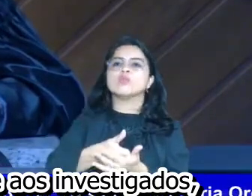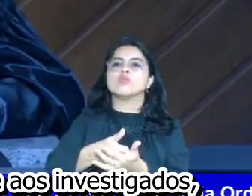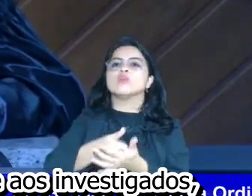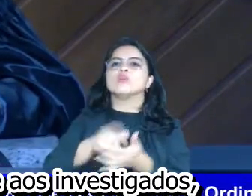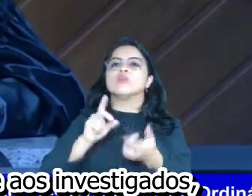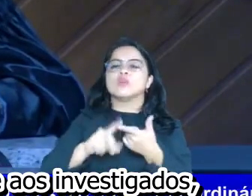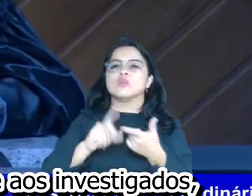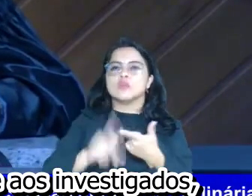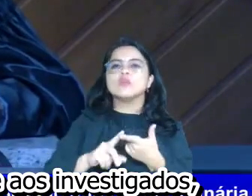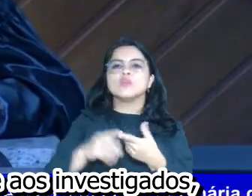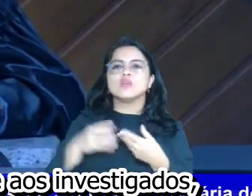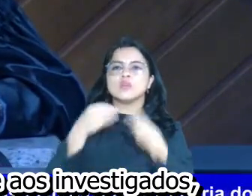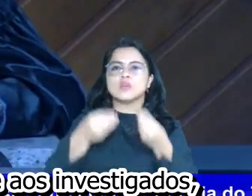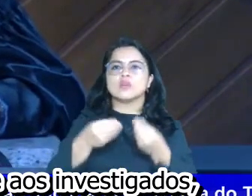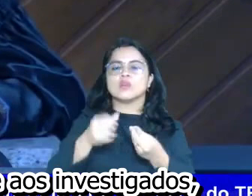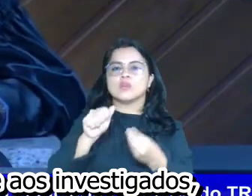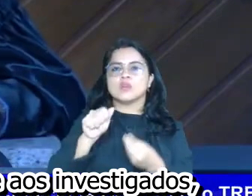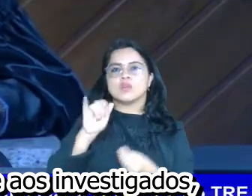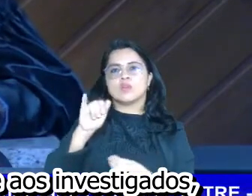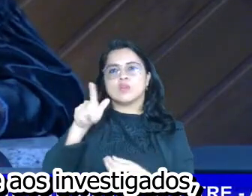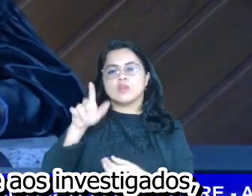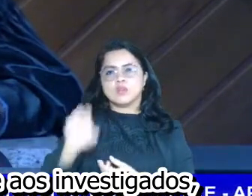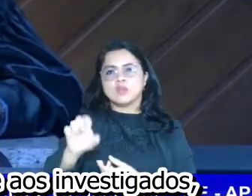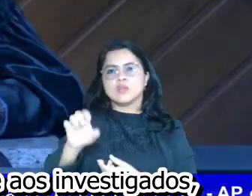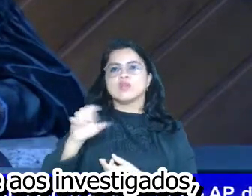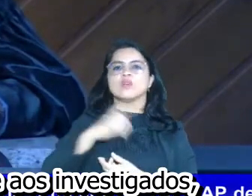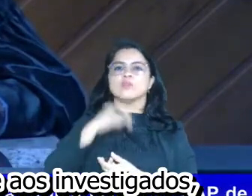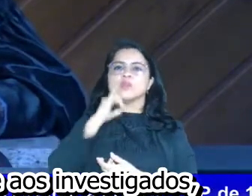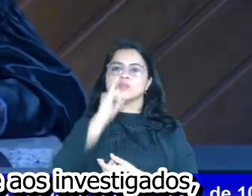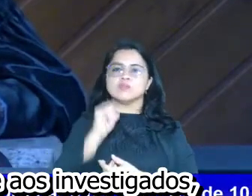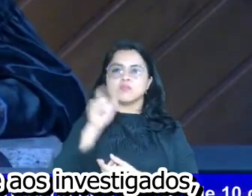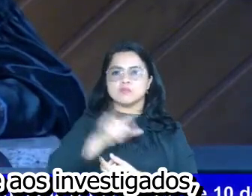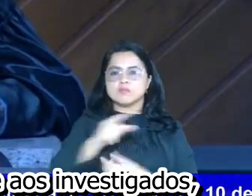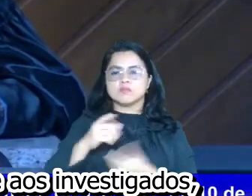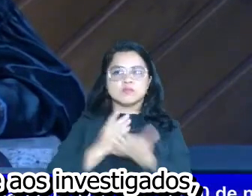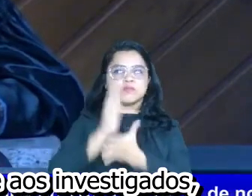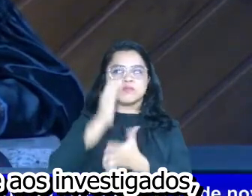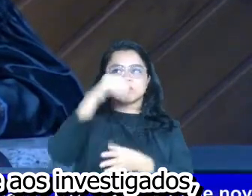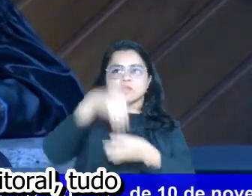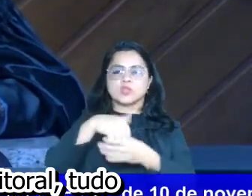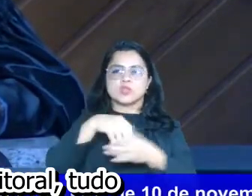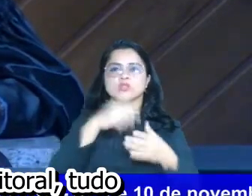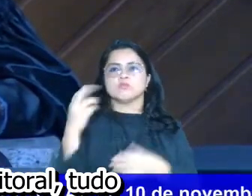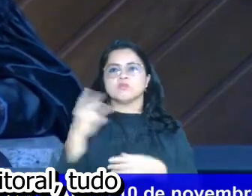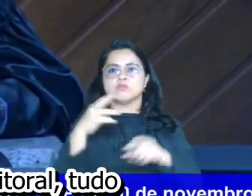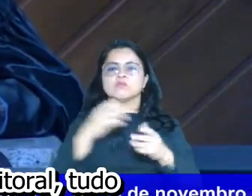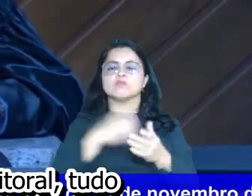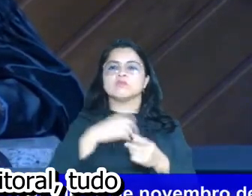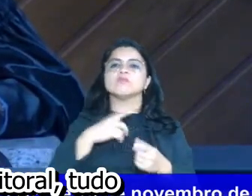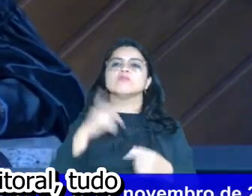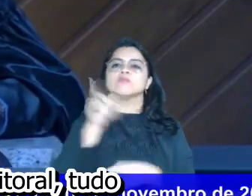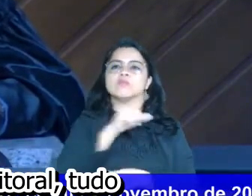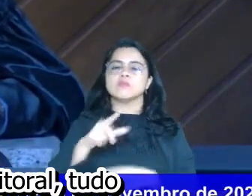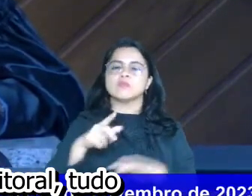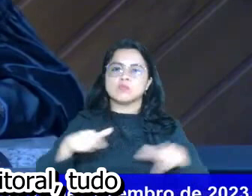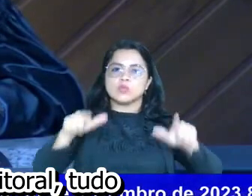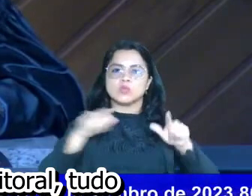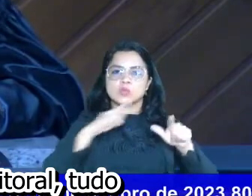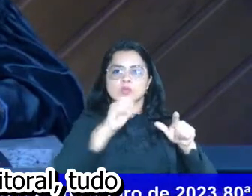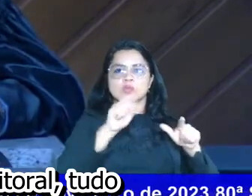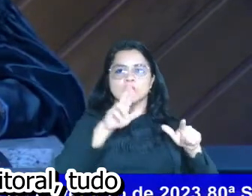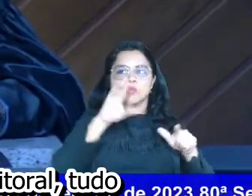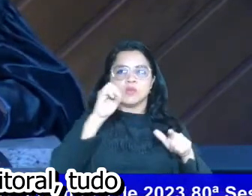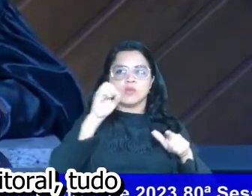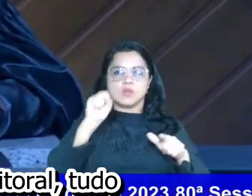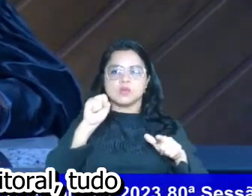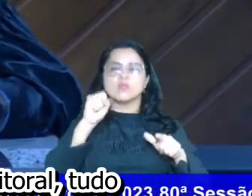procedente também a AIGE para declarar a inelegibilidade aos investigados, cassando o diploma de Carlos